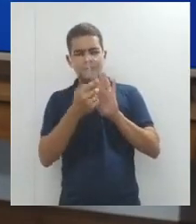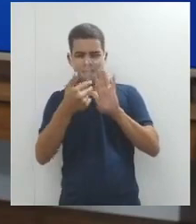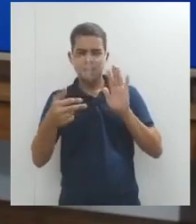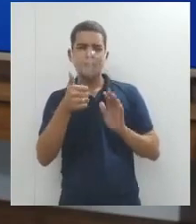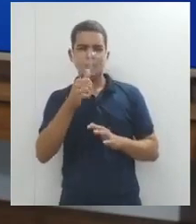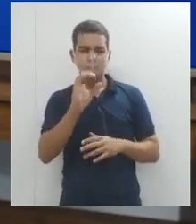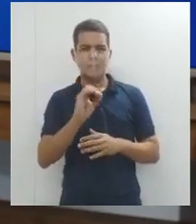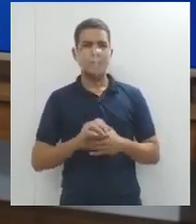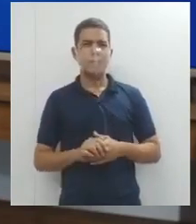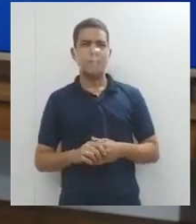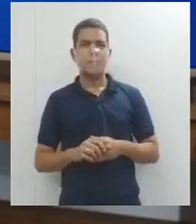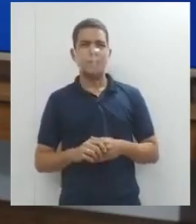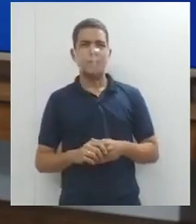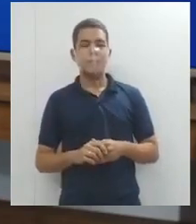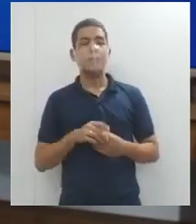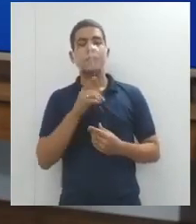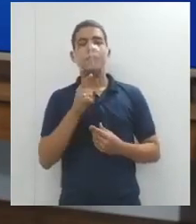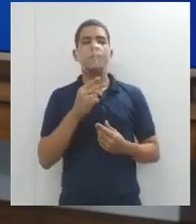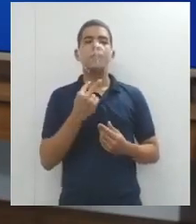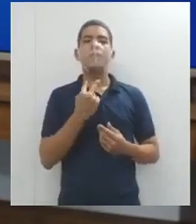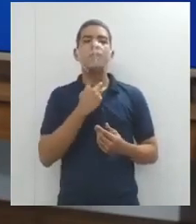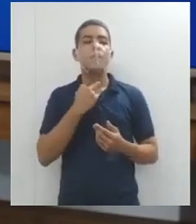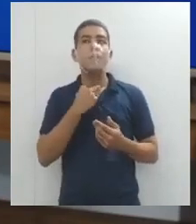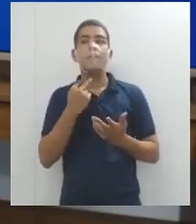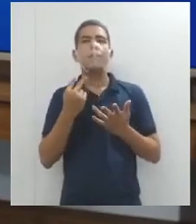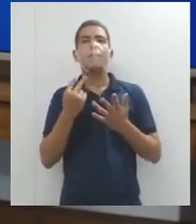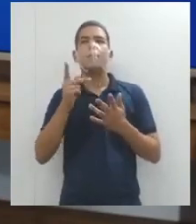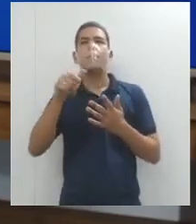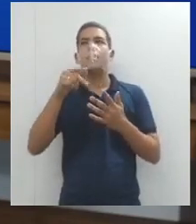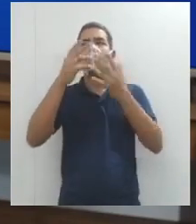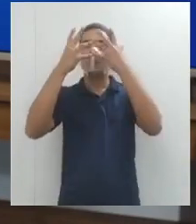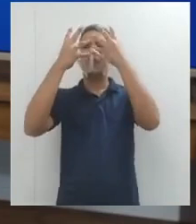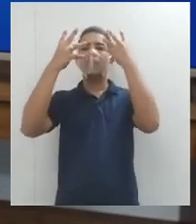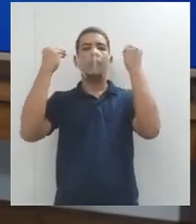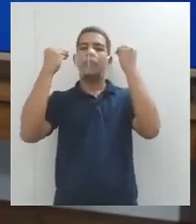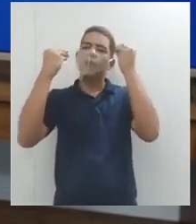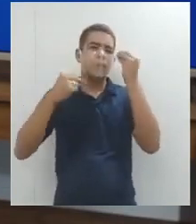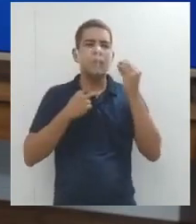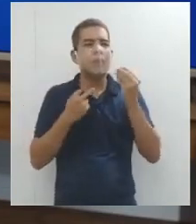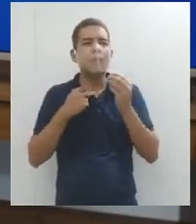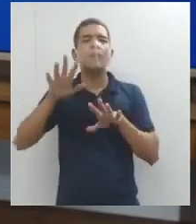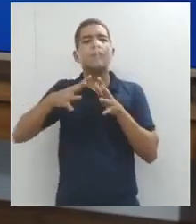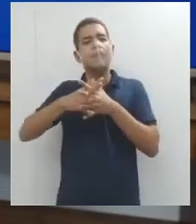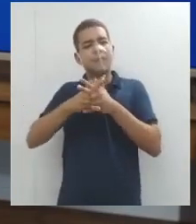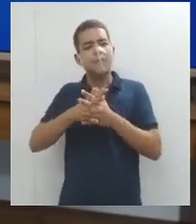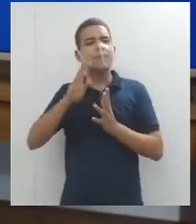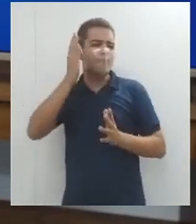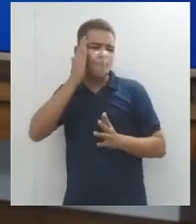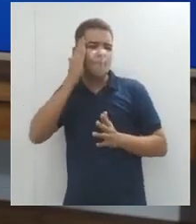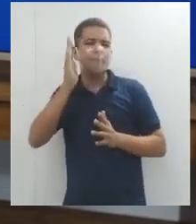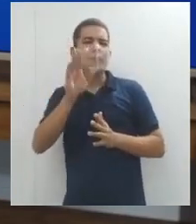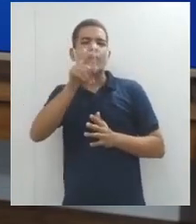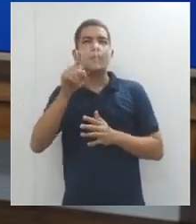palavras. Vocês não podem tirar isso da cabeça. Geralmente se confunde, tá certo? Quando